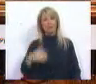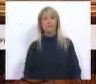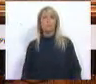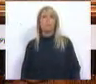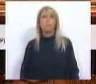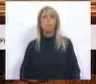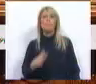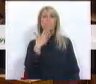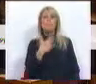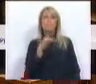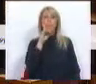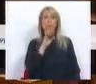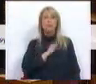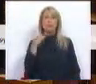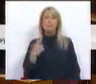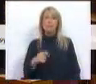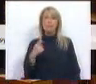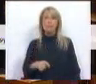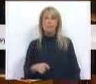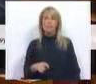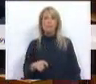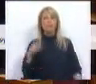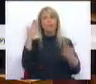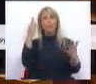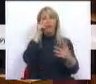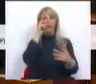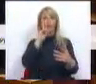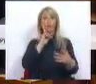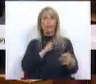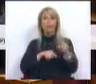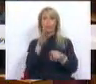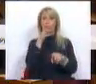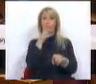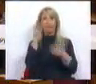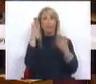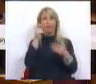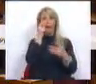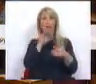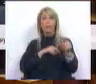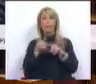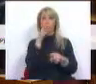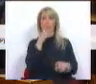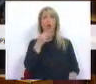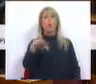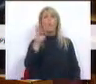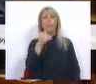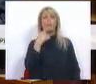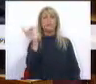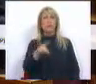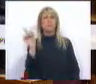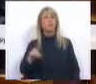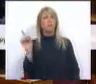Muito obrigado, Sra. Presidente, caras deputadas, caros deputados. O Partido Socialista, já por mais que uma vez,